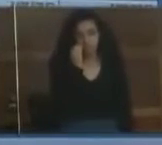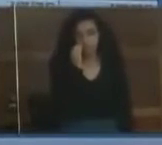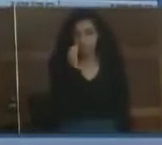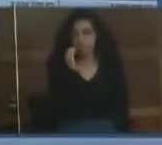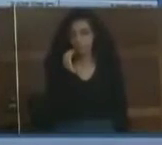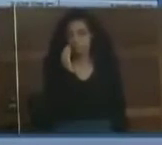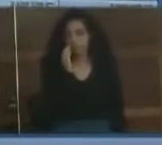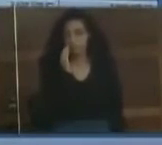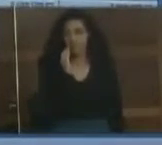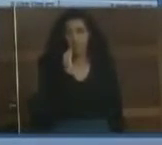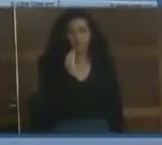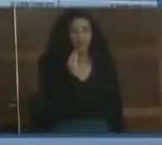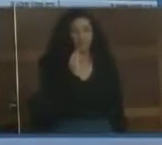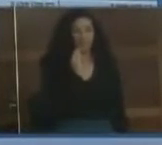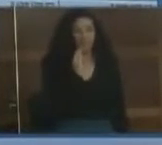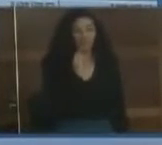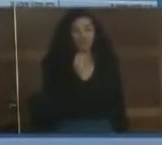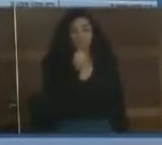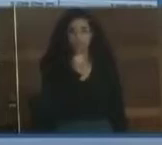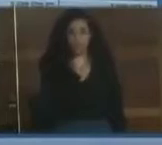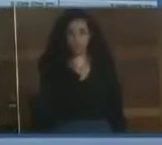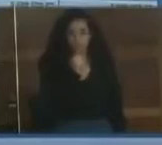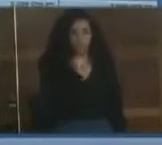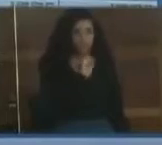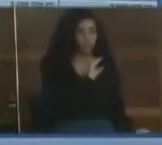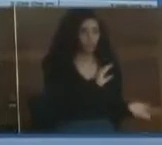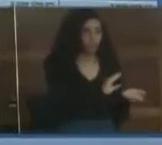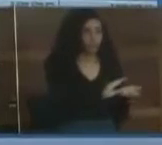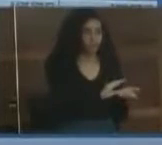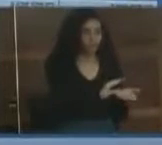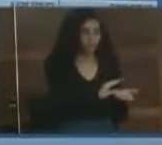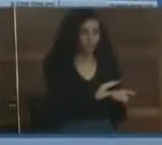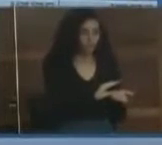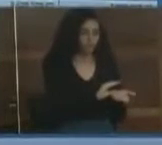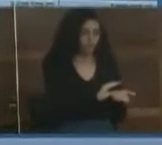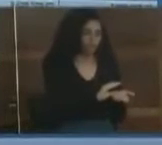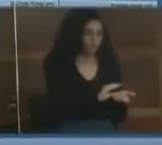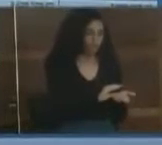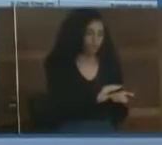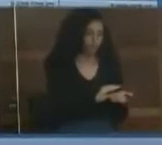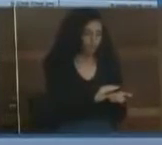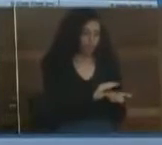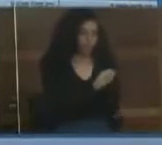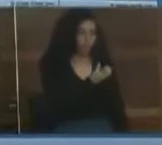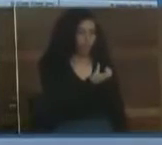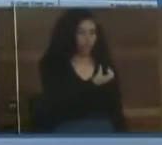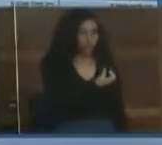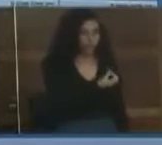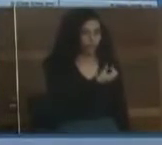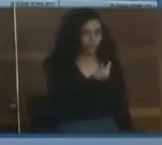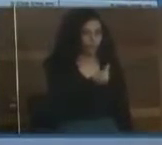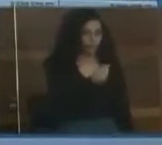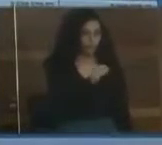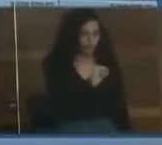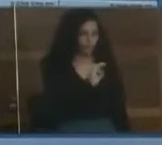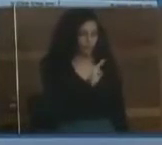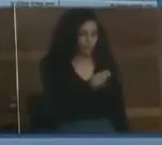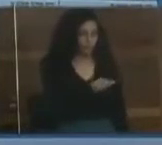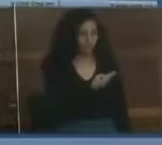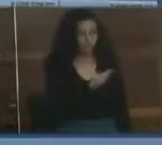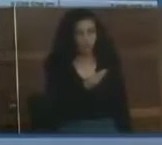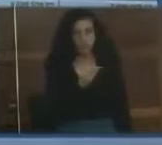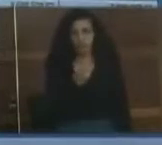r$1000 fundo municipal do idoso despesa orçada atualizada de 660 mil reais